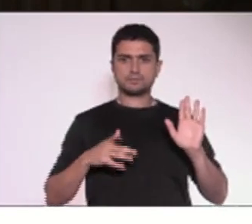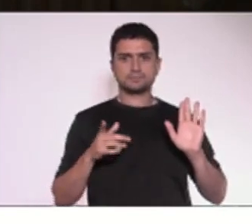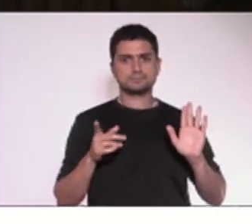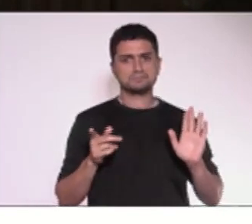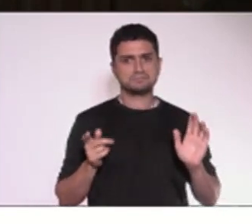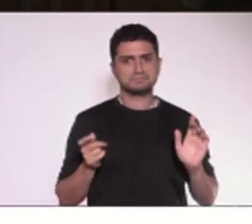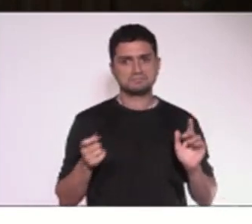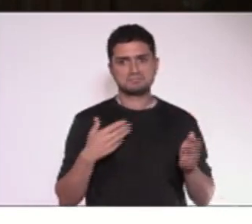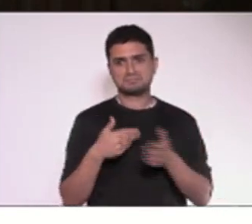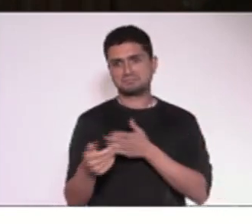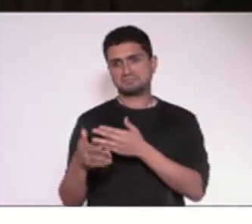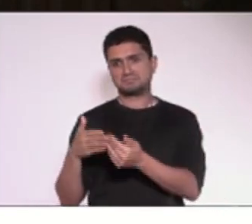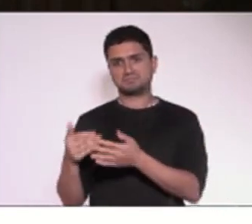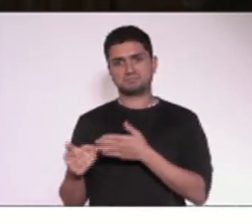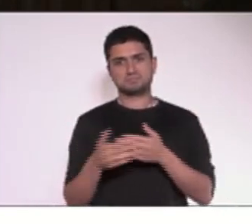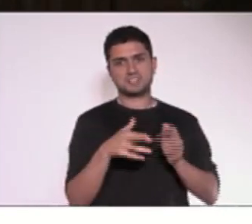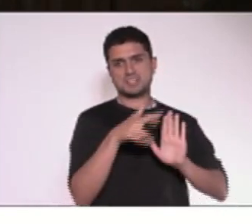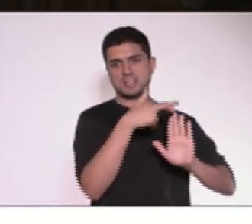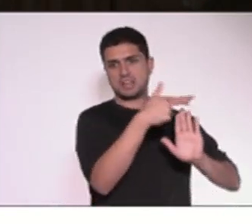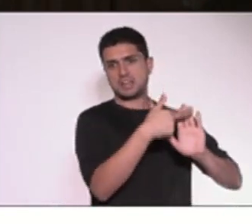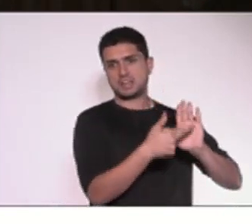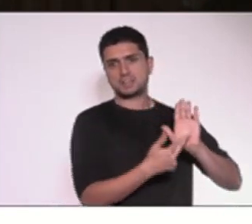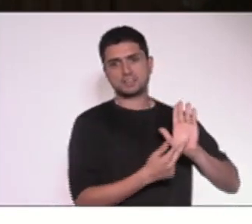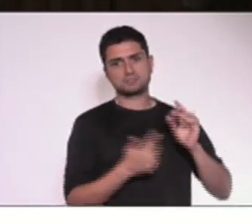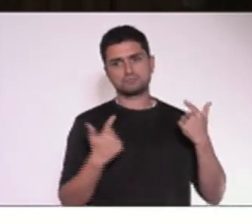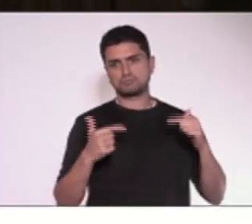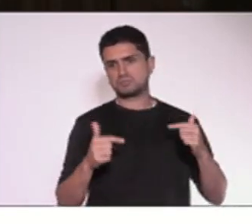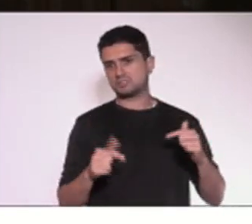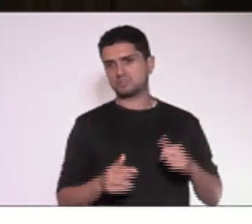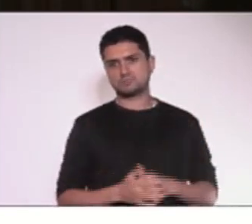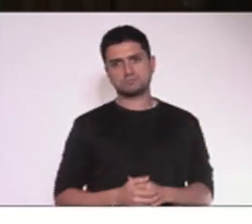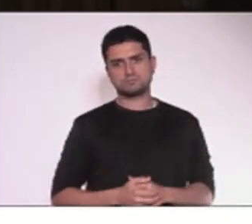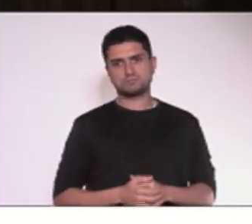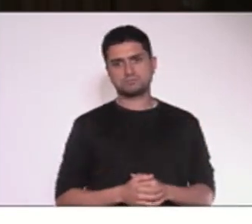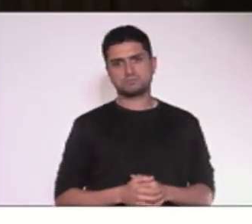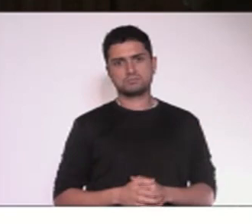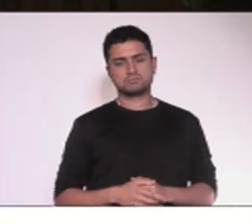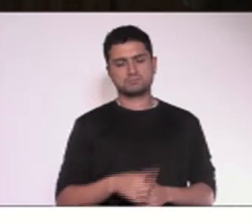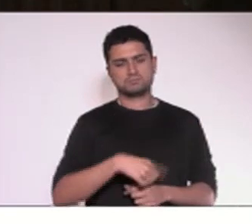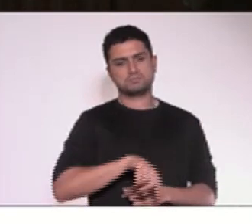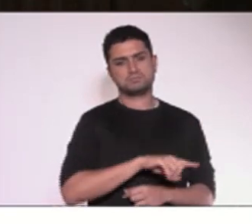tipo de sentimento e de regramento, enquanto a polícia entra,